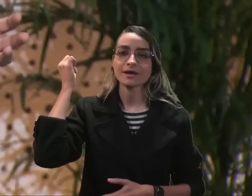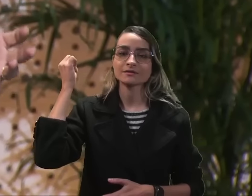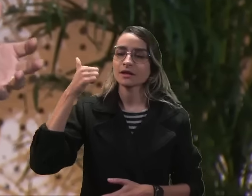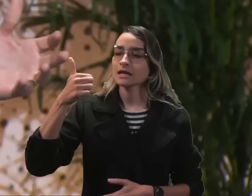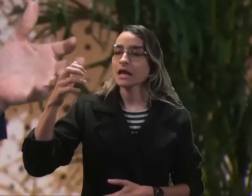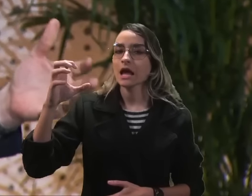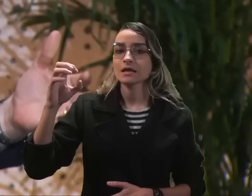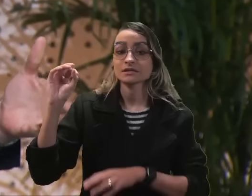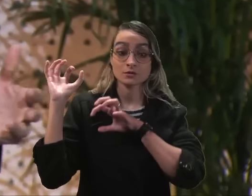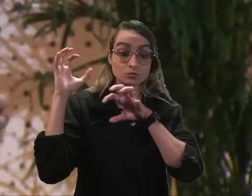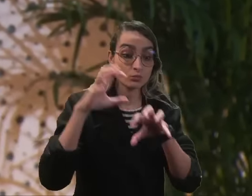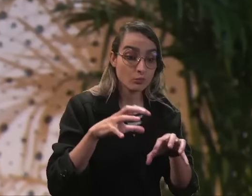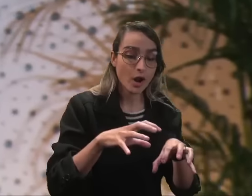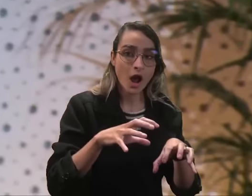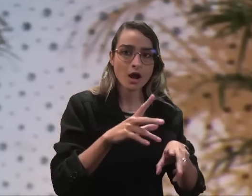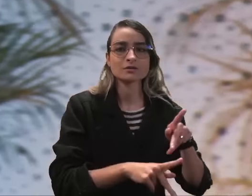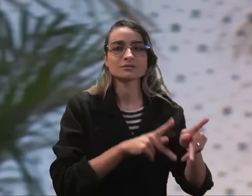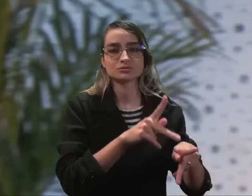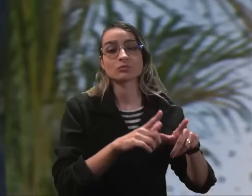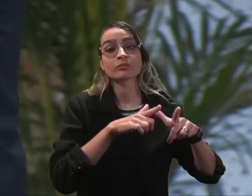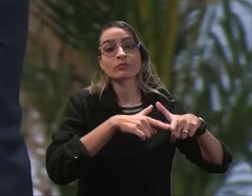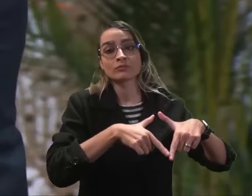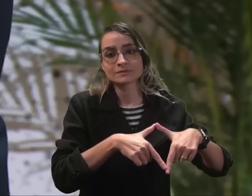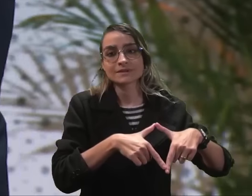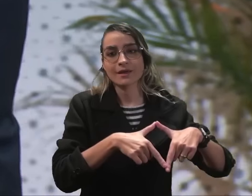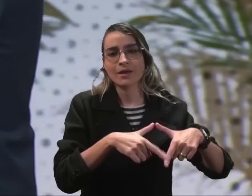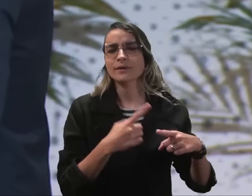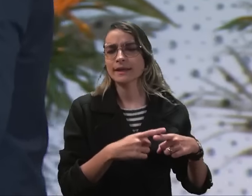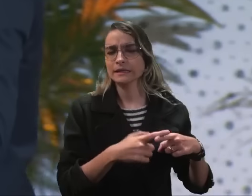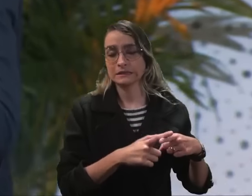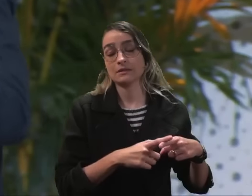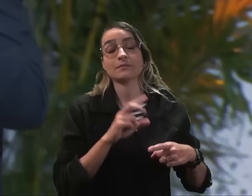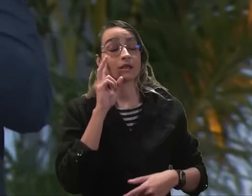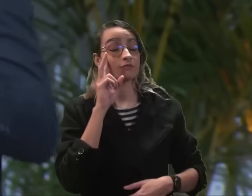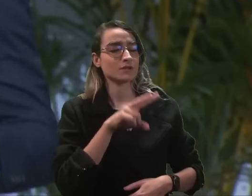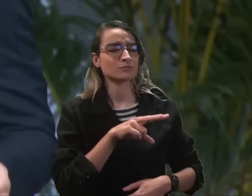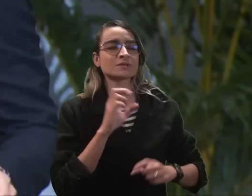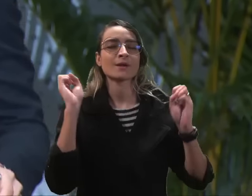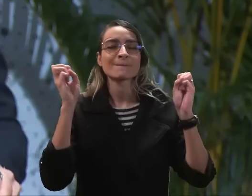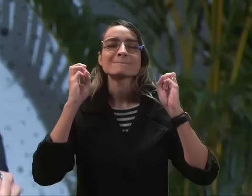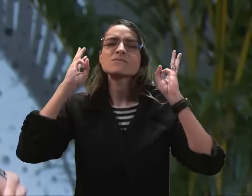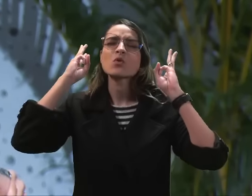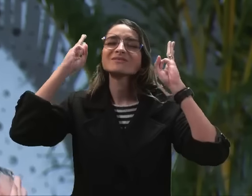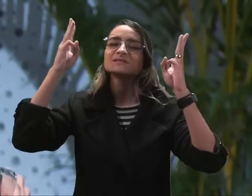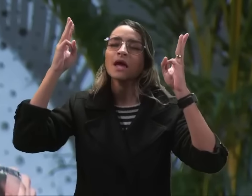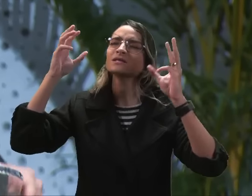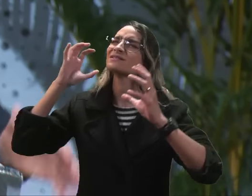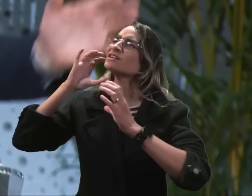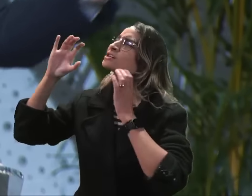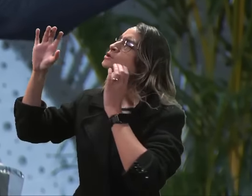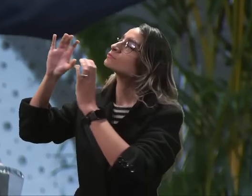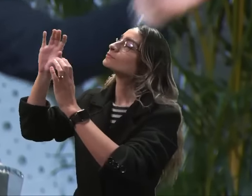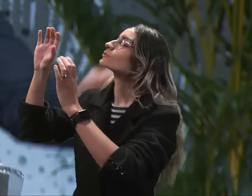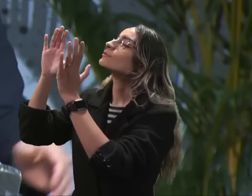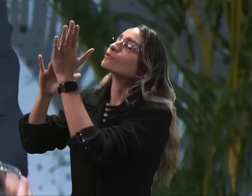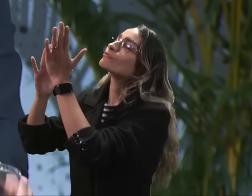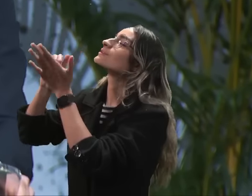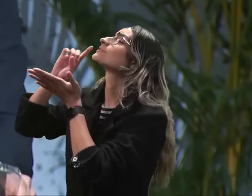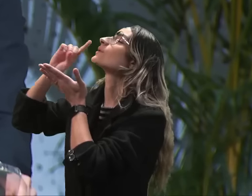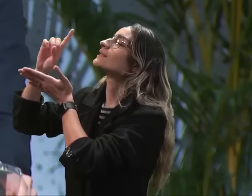libertação do Senhor e o cântico de louvor pela graça e bênção recebida que aconteceu